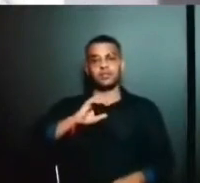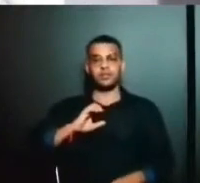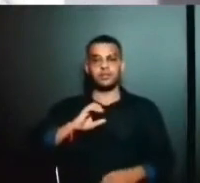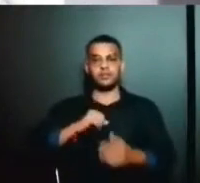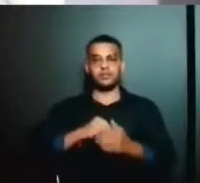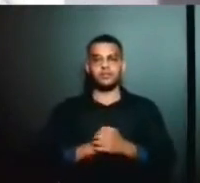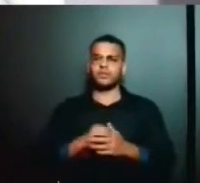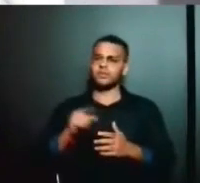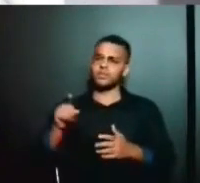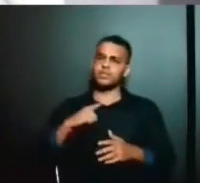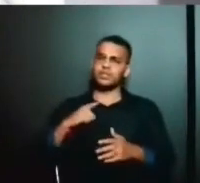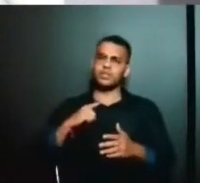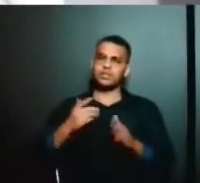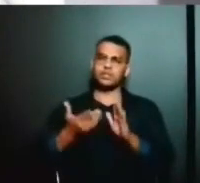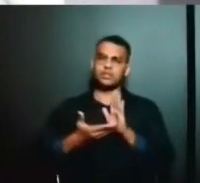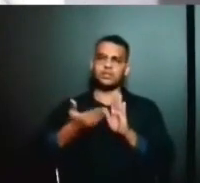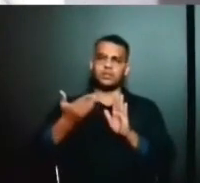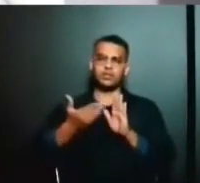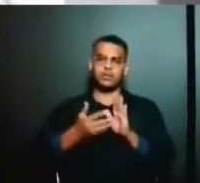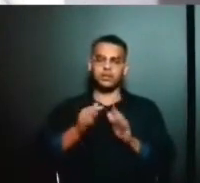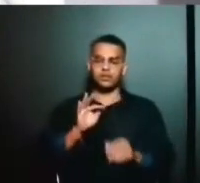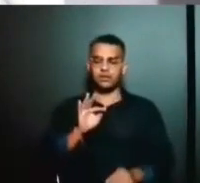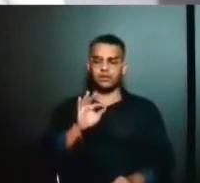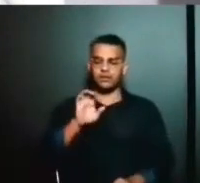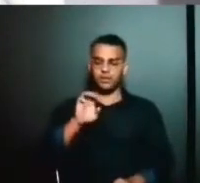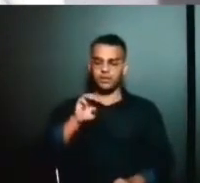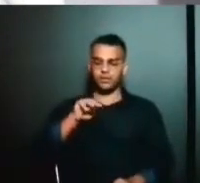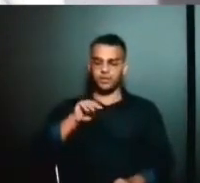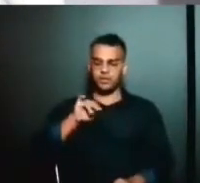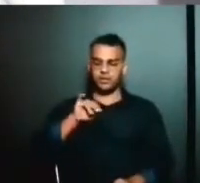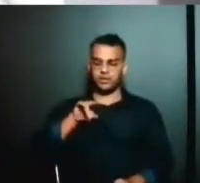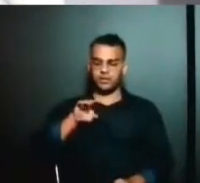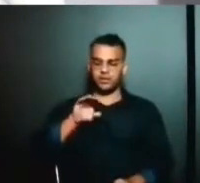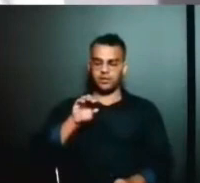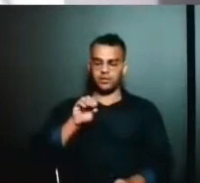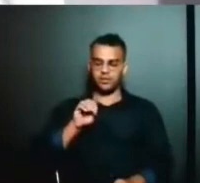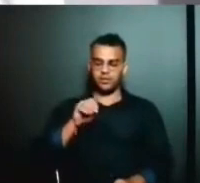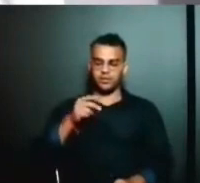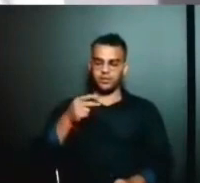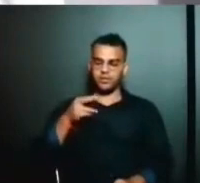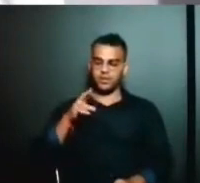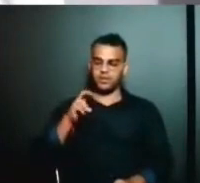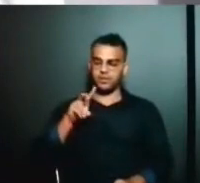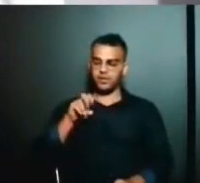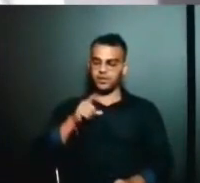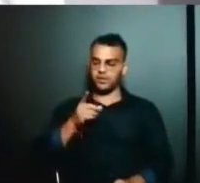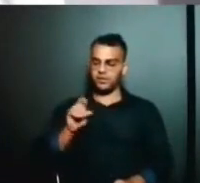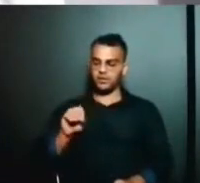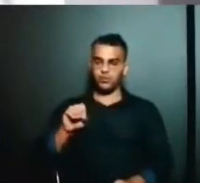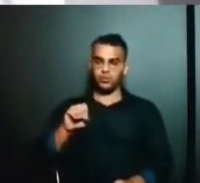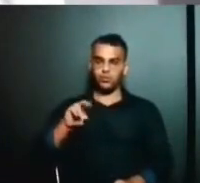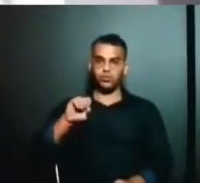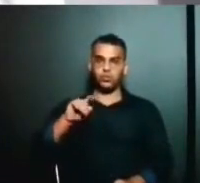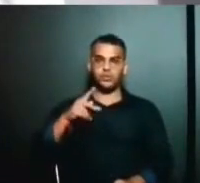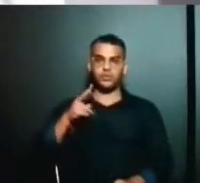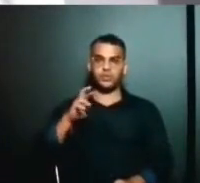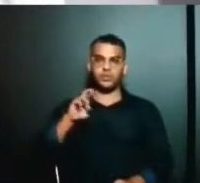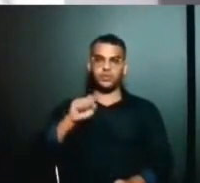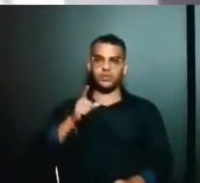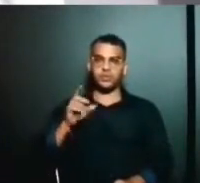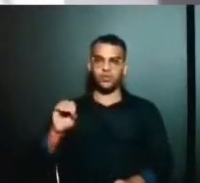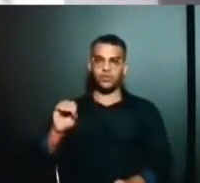seu livro, Feminismo, Perversão e Subversão, ele combate exatamente todos os argumentos que